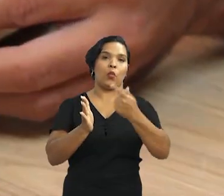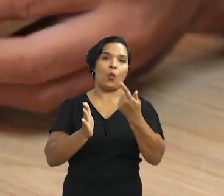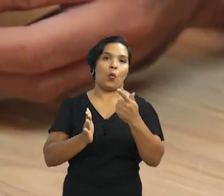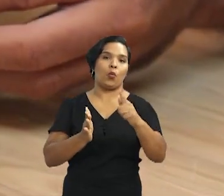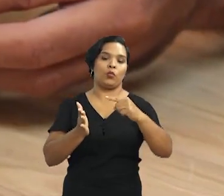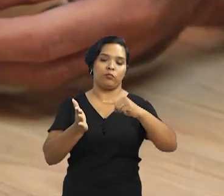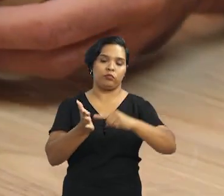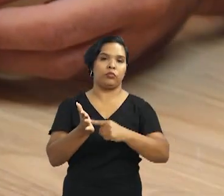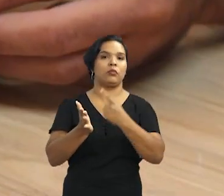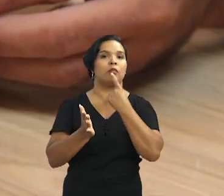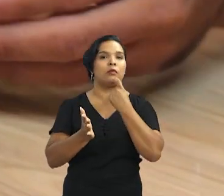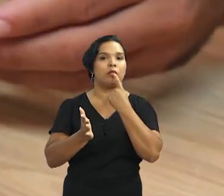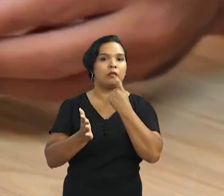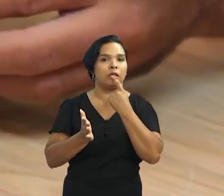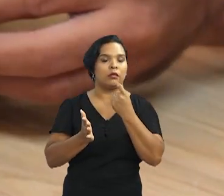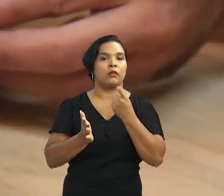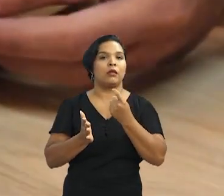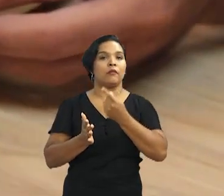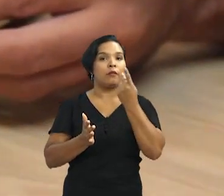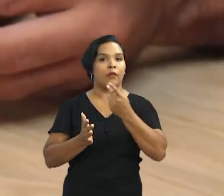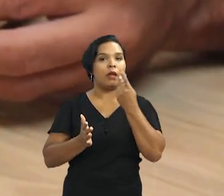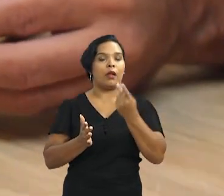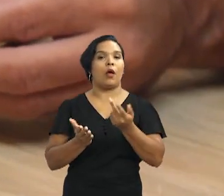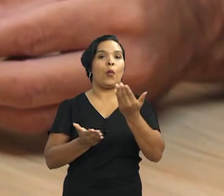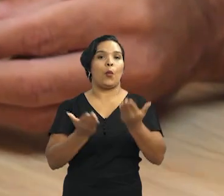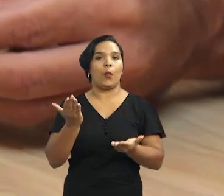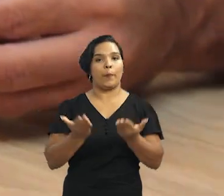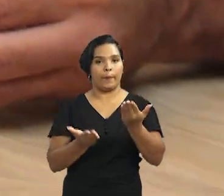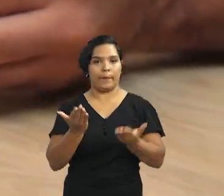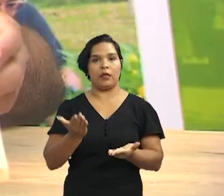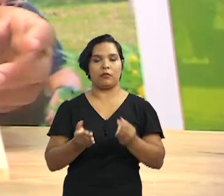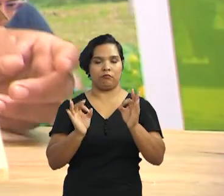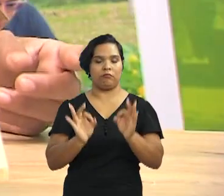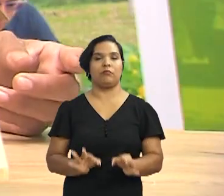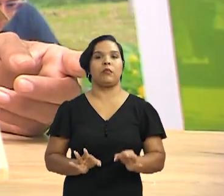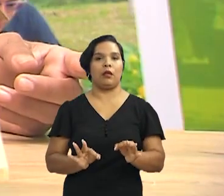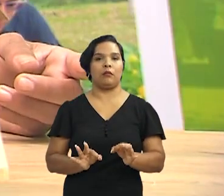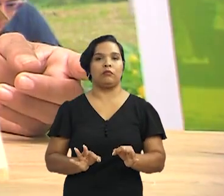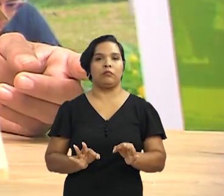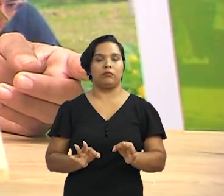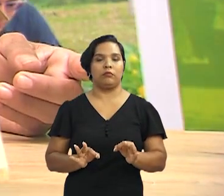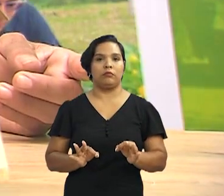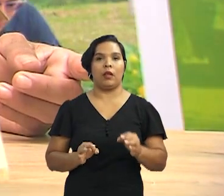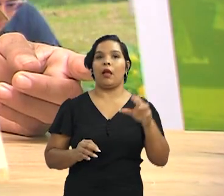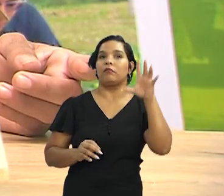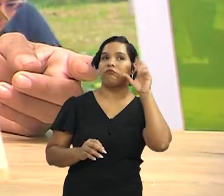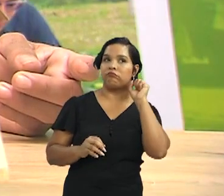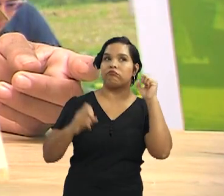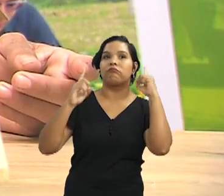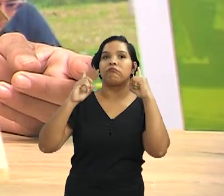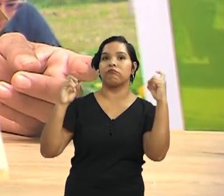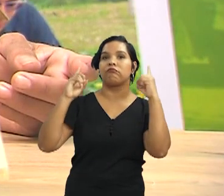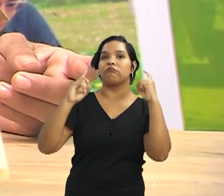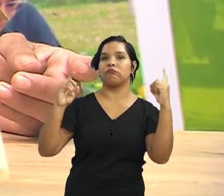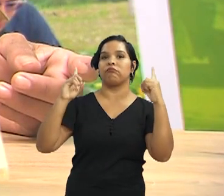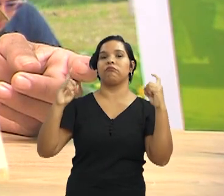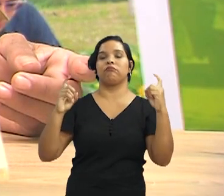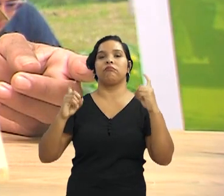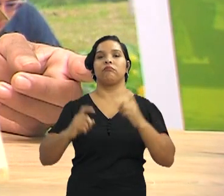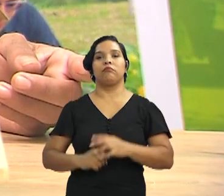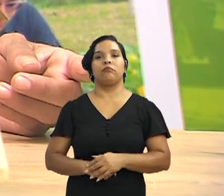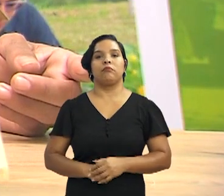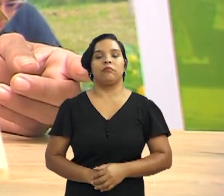dando. Eu pressiono aqui o outro botão, que vai falar o peso. 1 quilo e